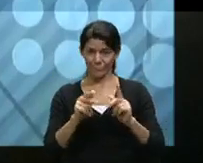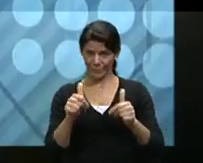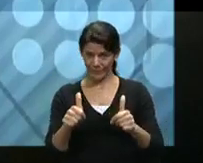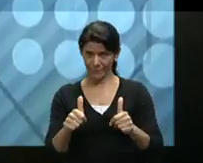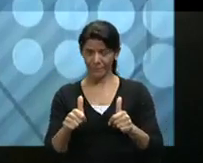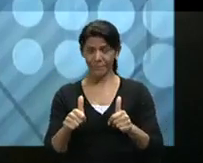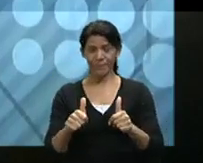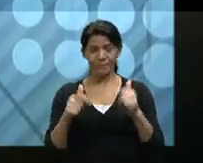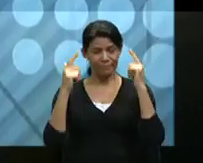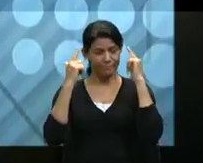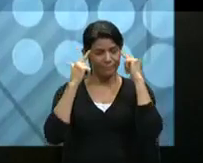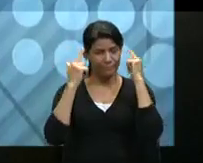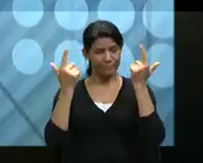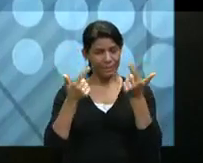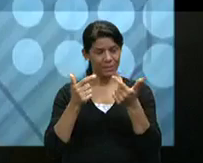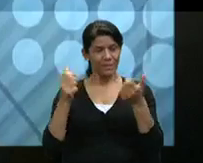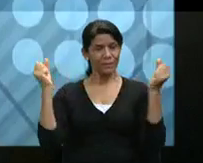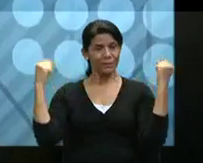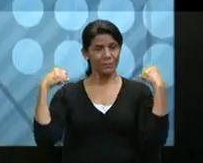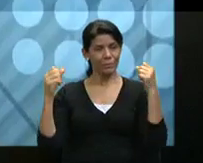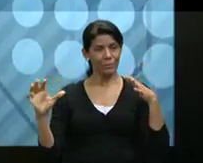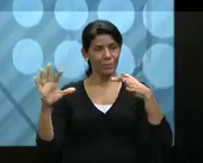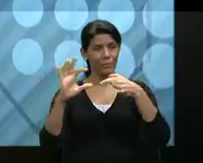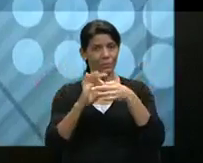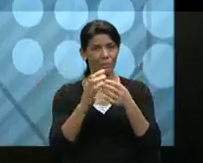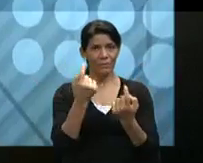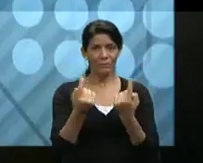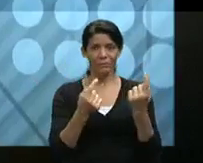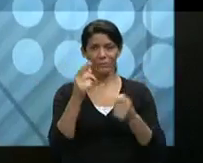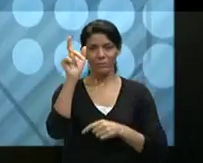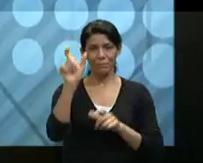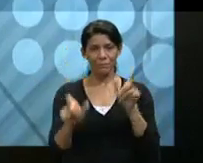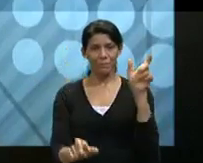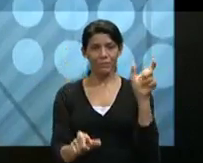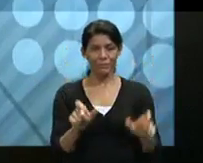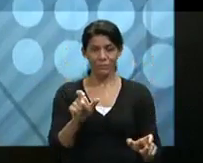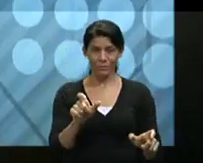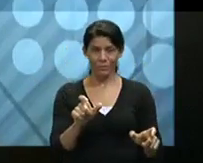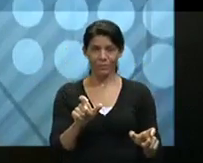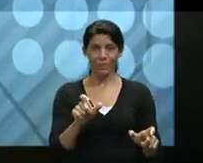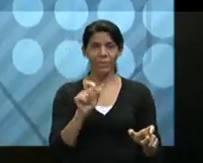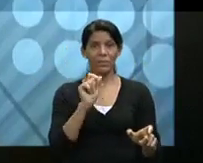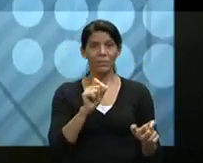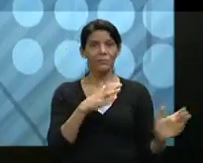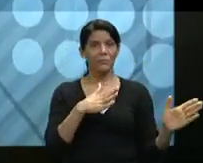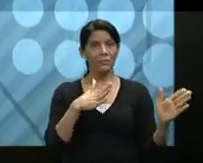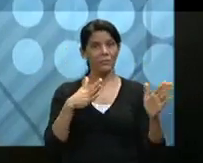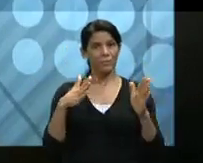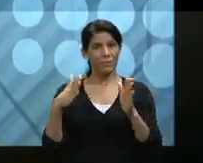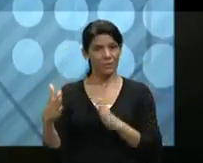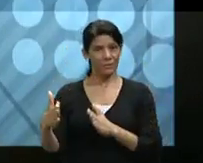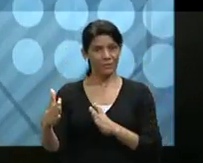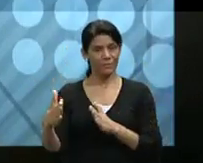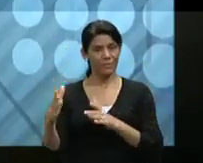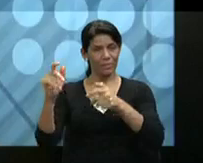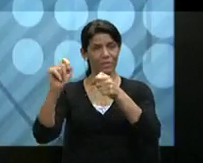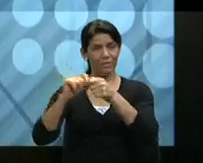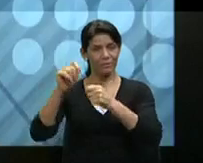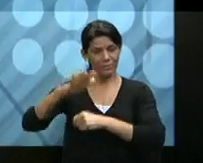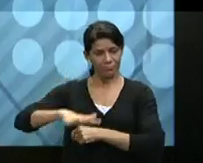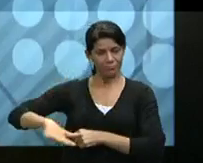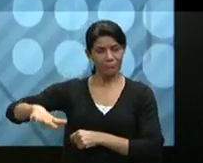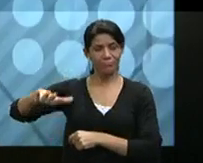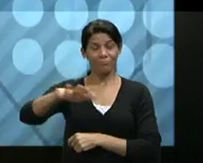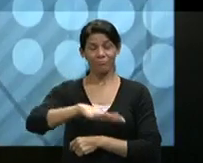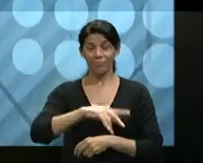né? Tendo em mente que ela une cada pessoa envolvida, e assim como o processo ele se dá como um todo.